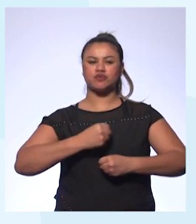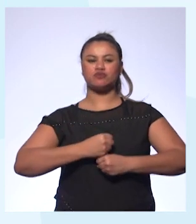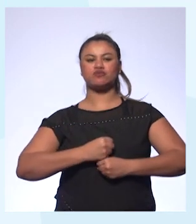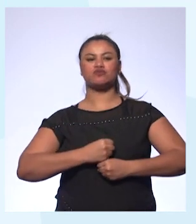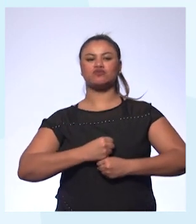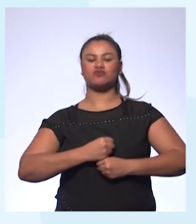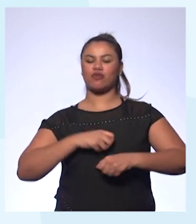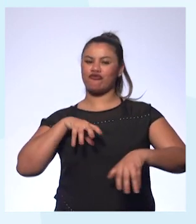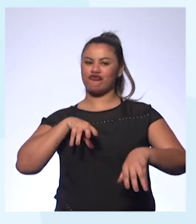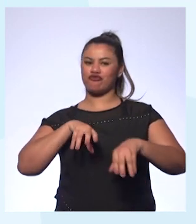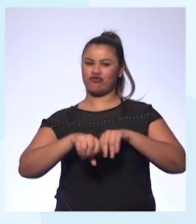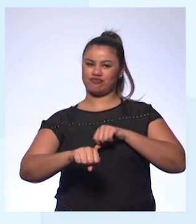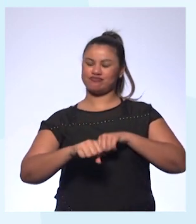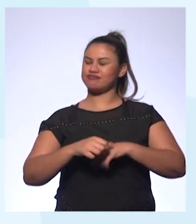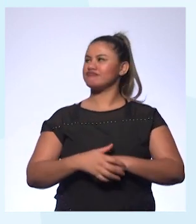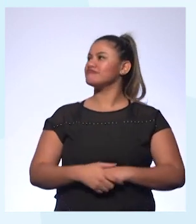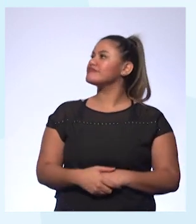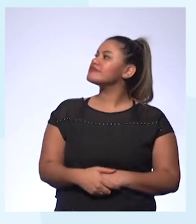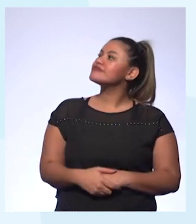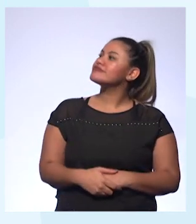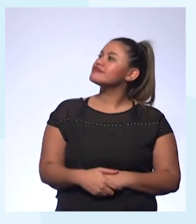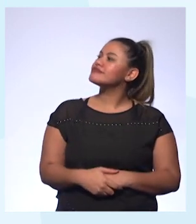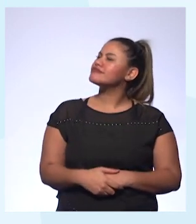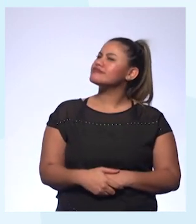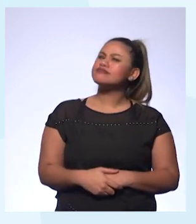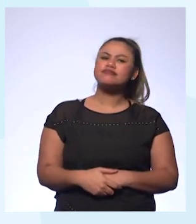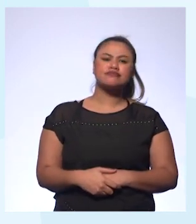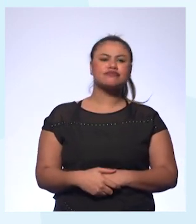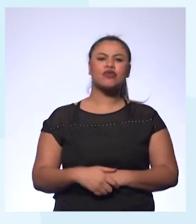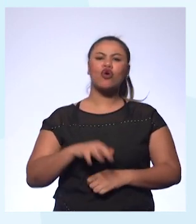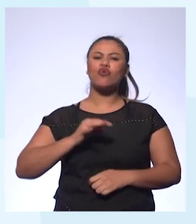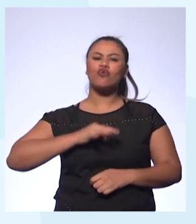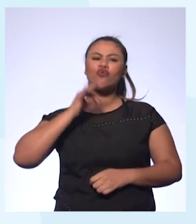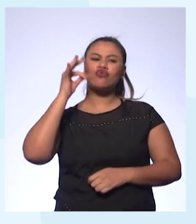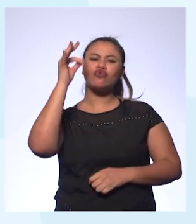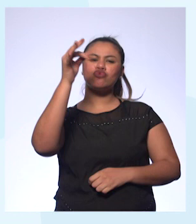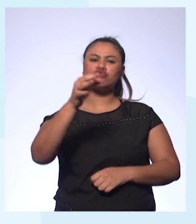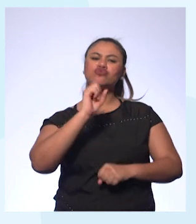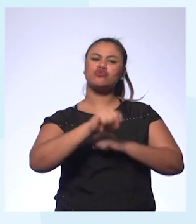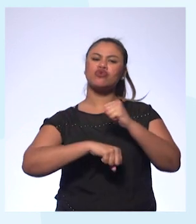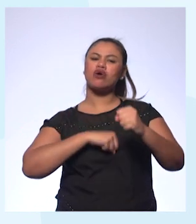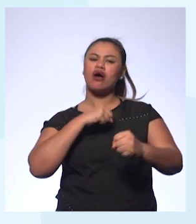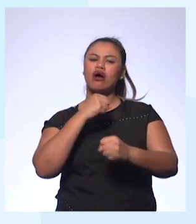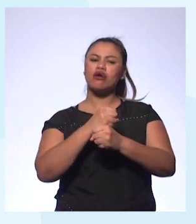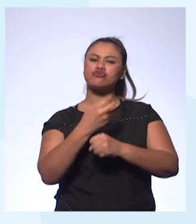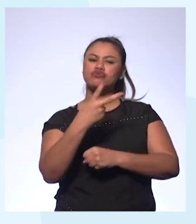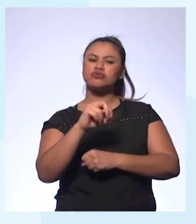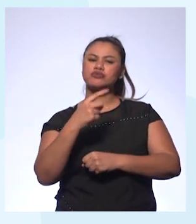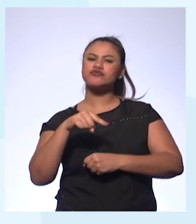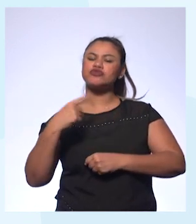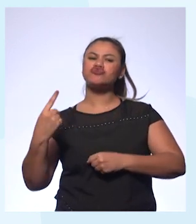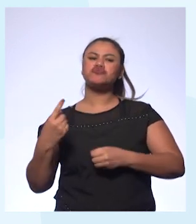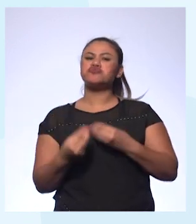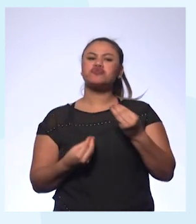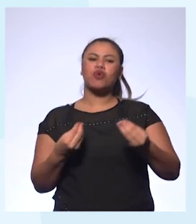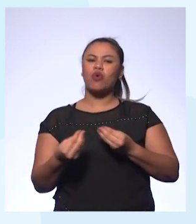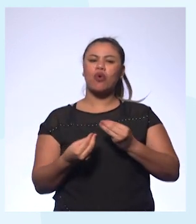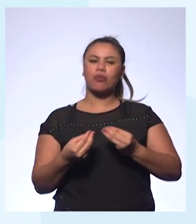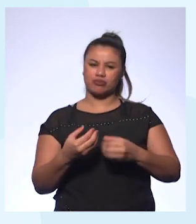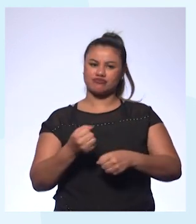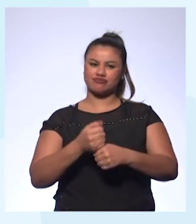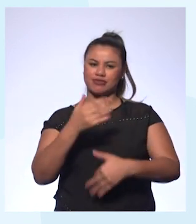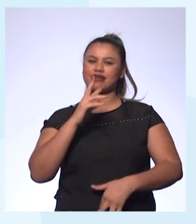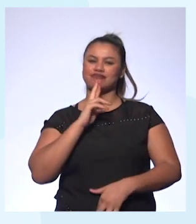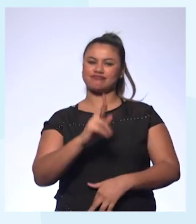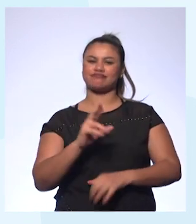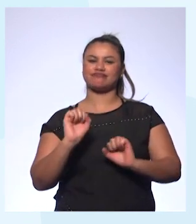usando aí essa roupa de formatura E aí como o que que ele vai fazer então no ano que vem qual como é que a gente responde isso aí coloque agora